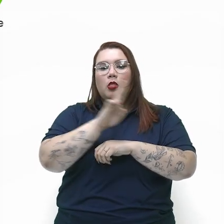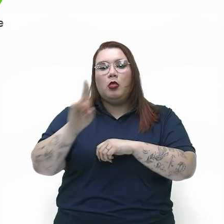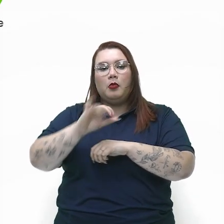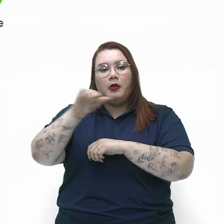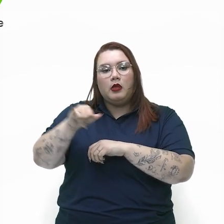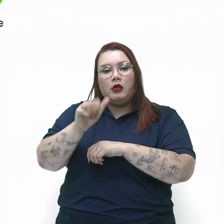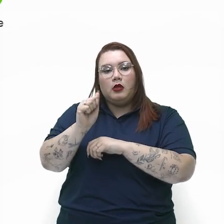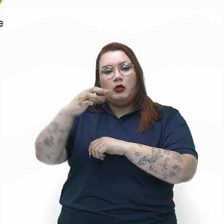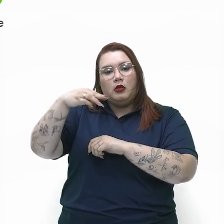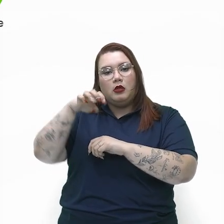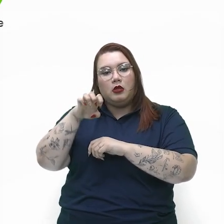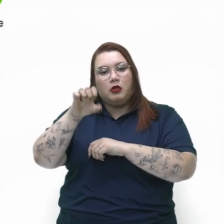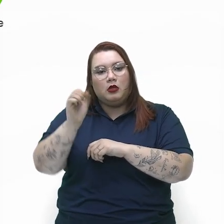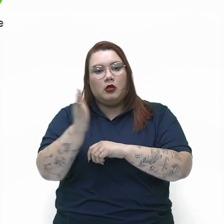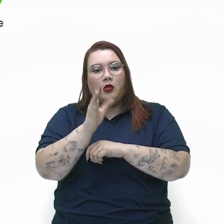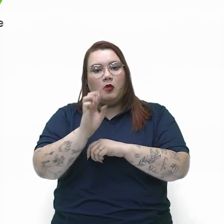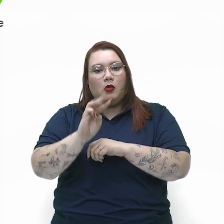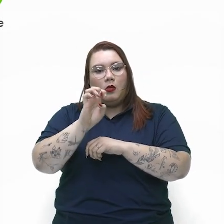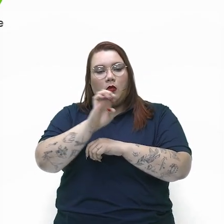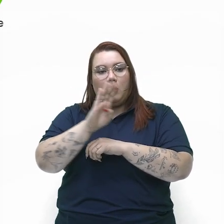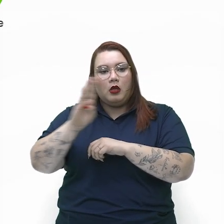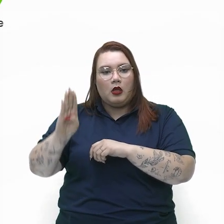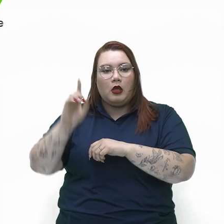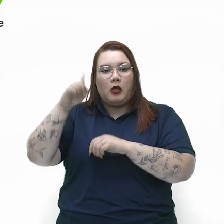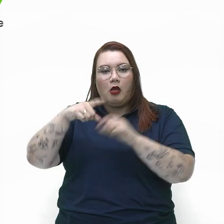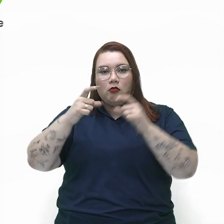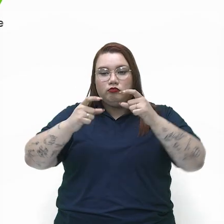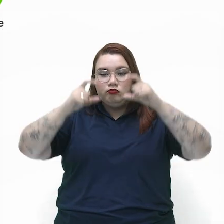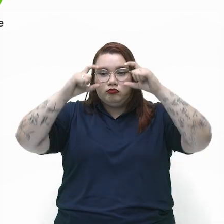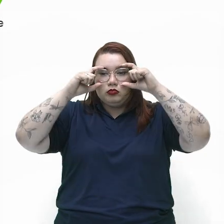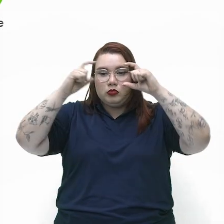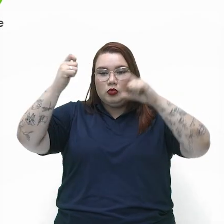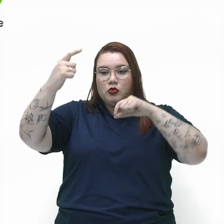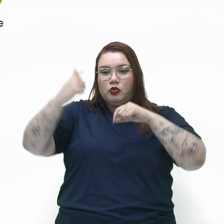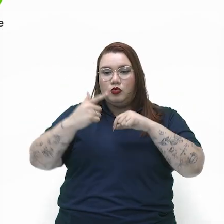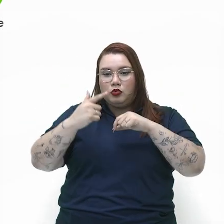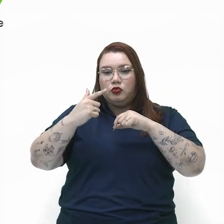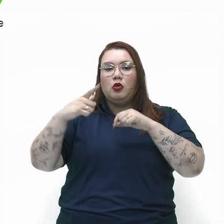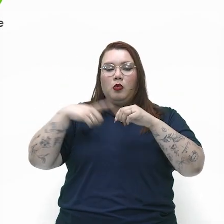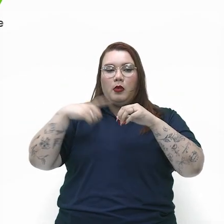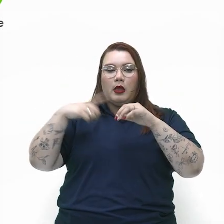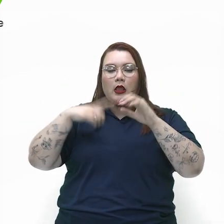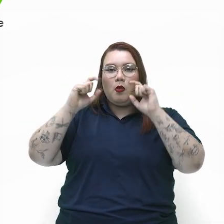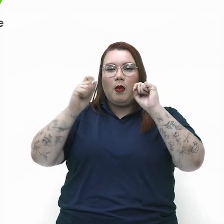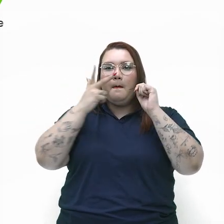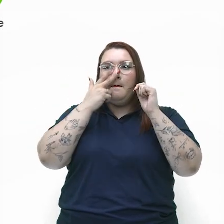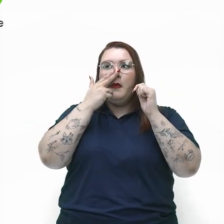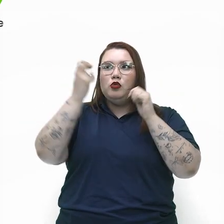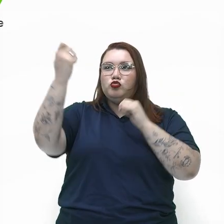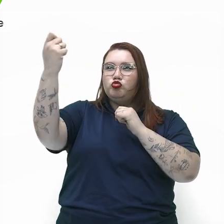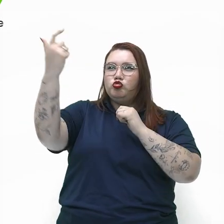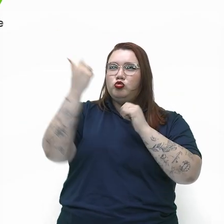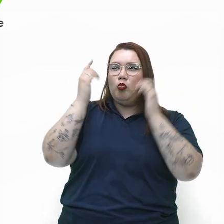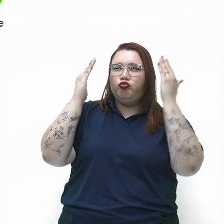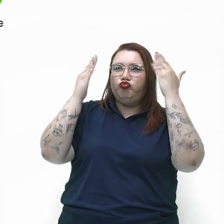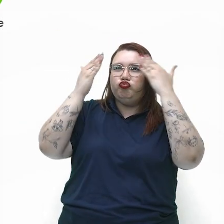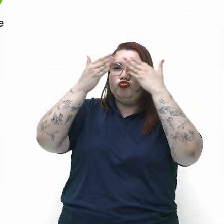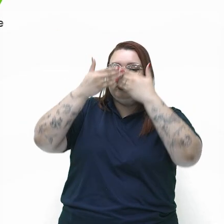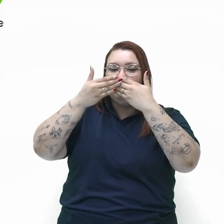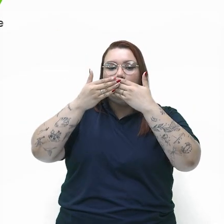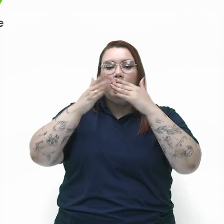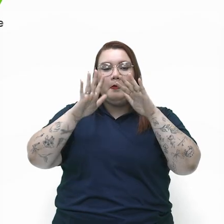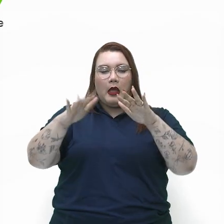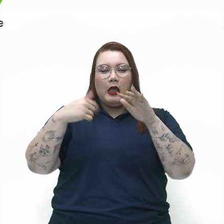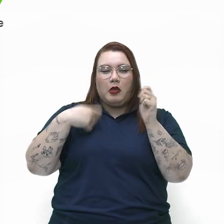Webb. Eles são como óculos de sol muito quentes que bloqueiam a luz forte da estrela. E esses telescópios